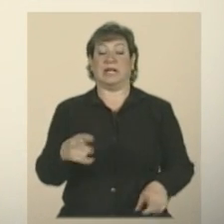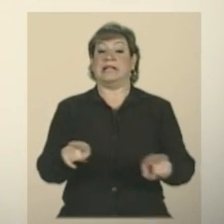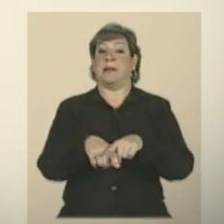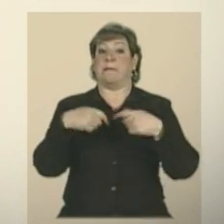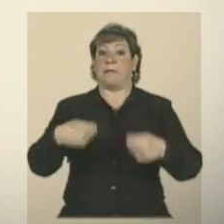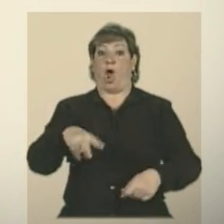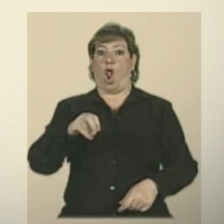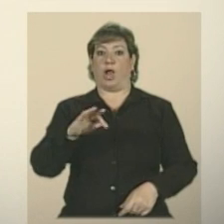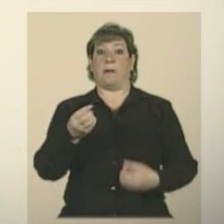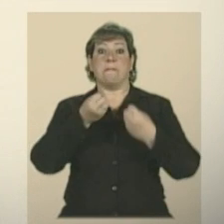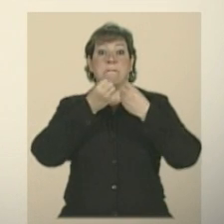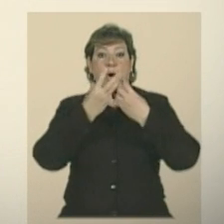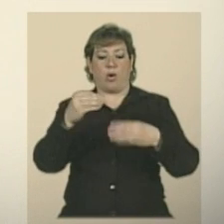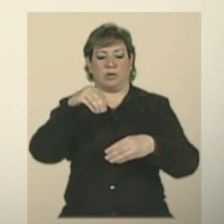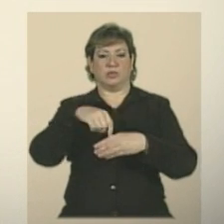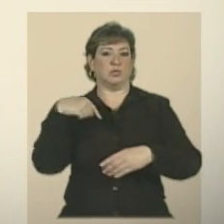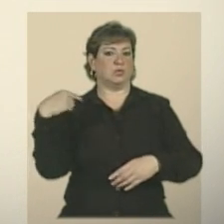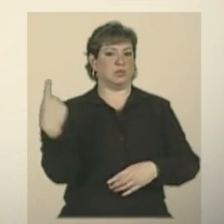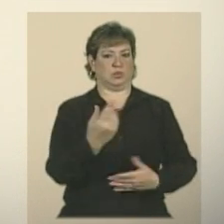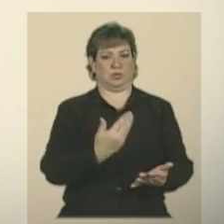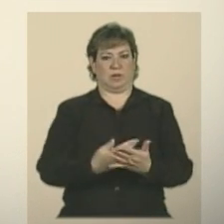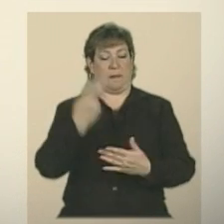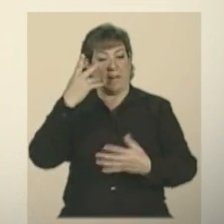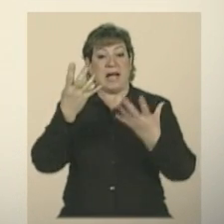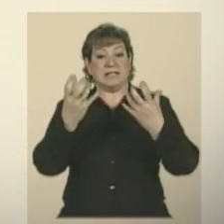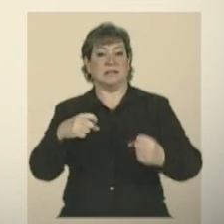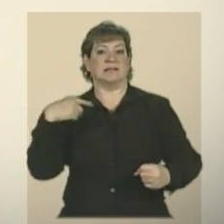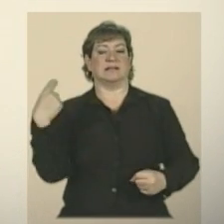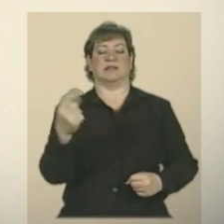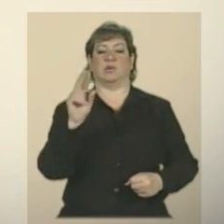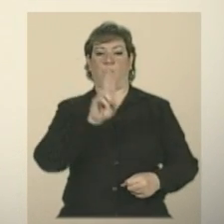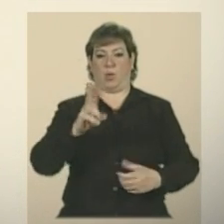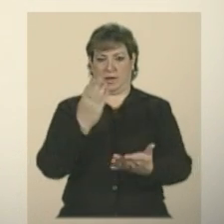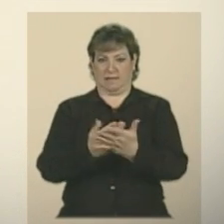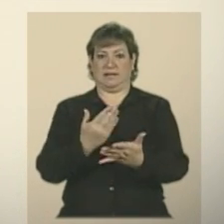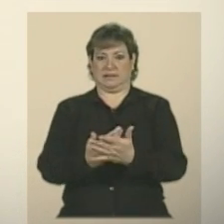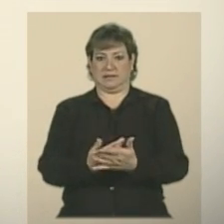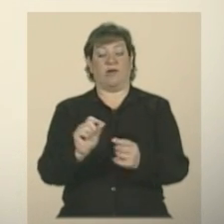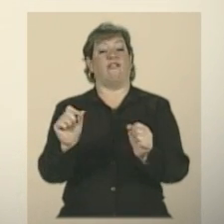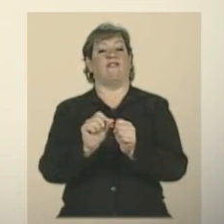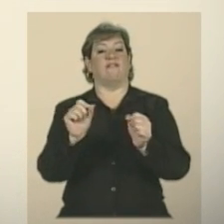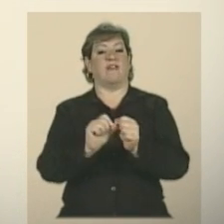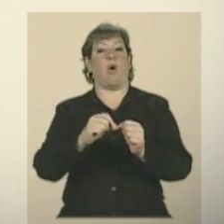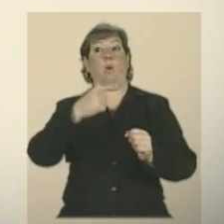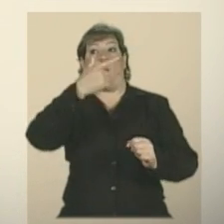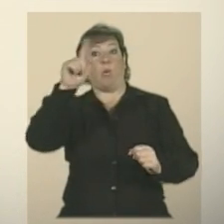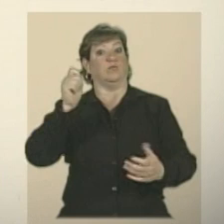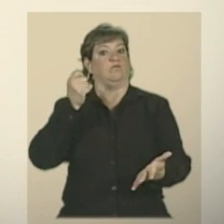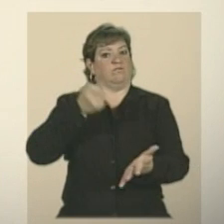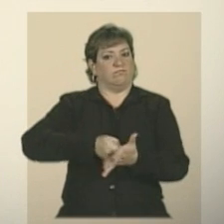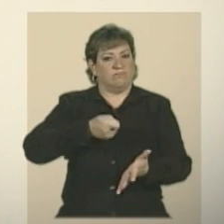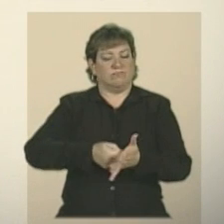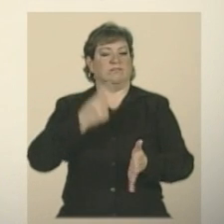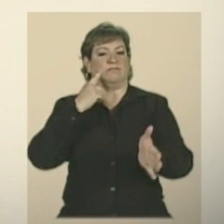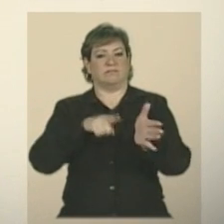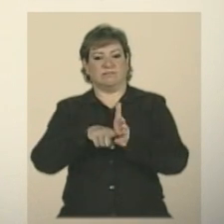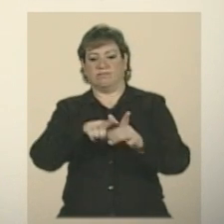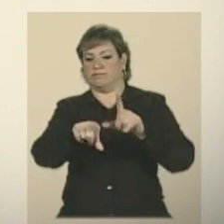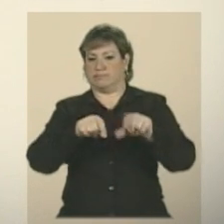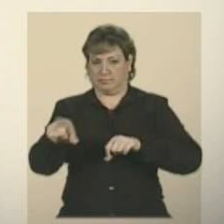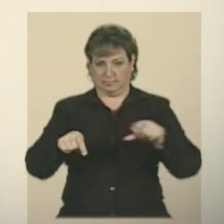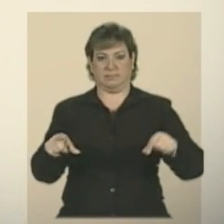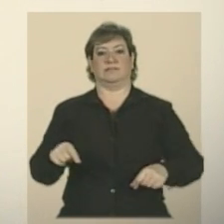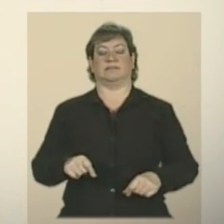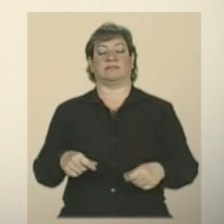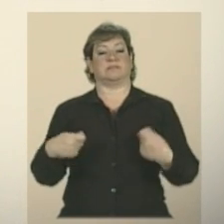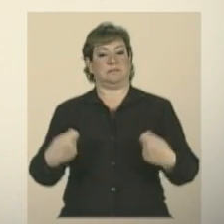notas muito boas para serem aceitos nessas universidades, que fazem outro rigoroso processo de seleção.